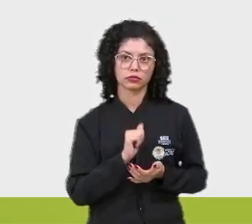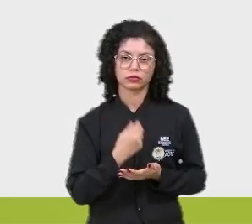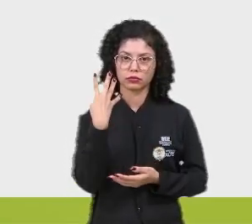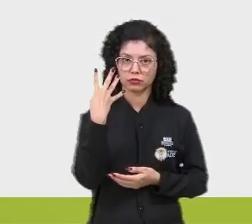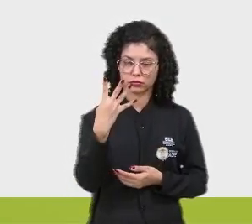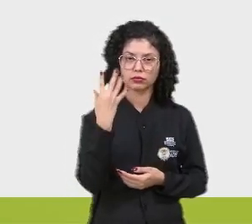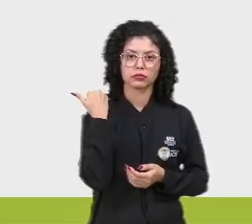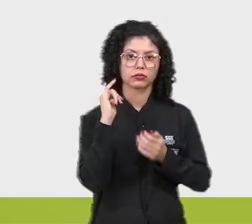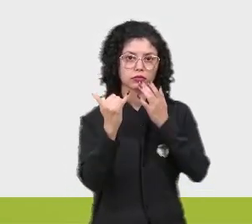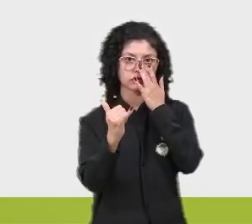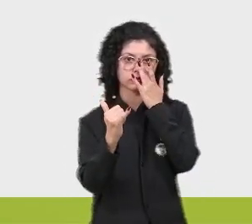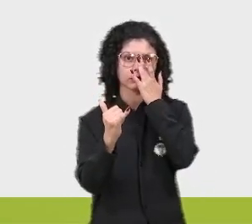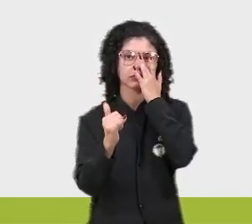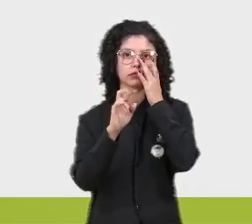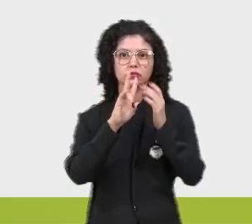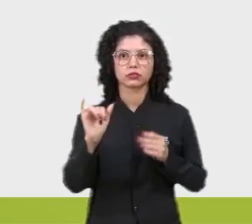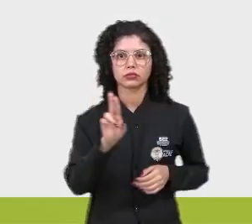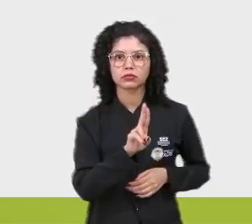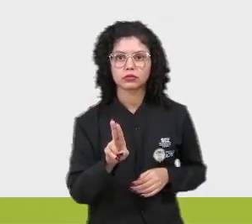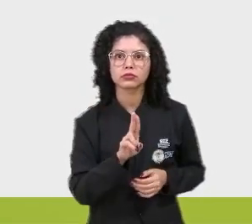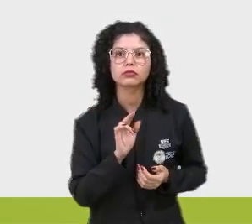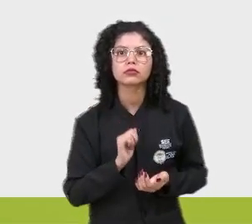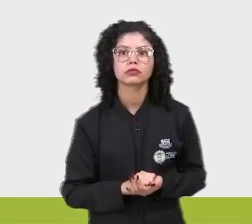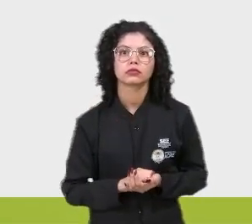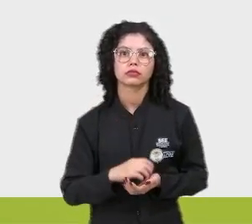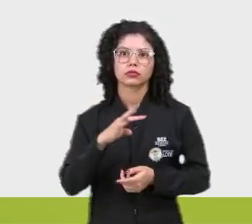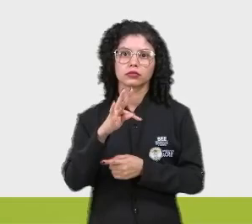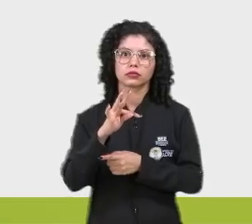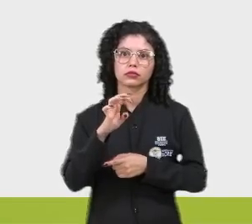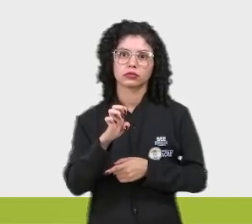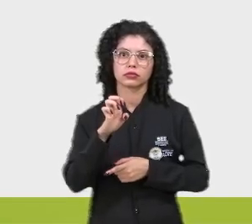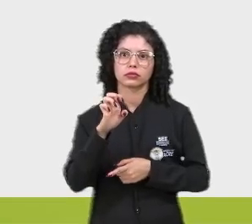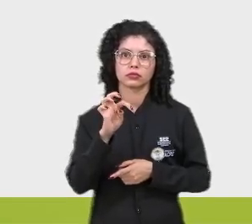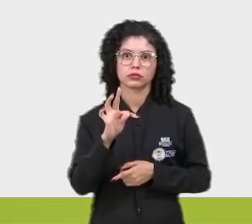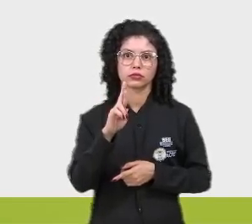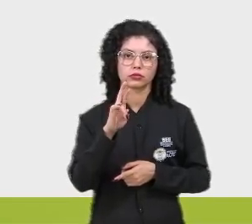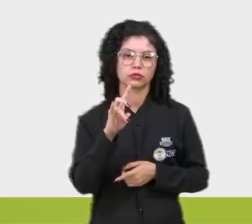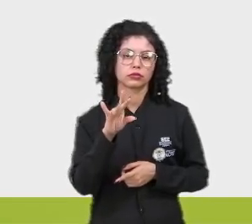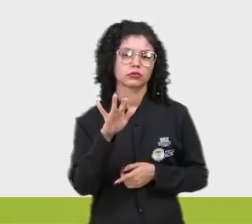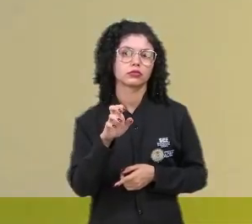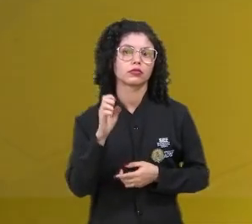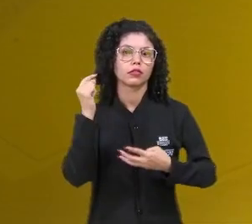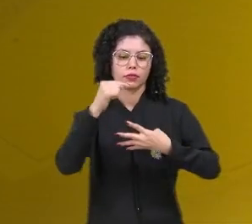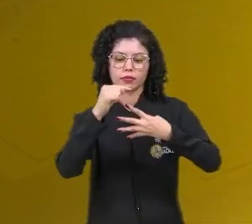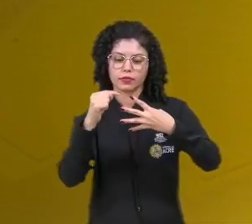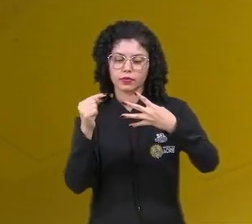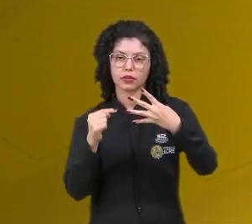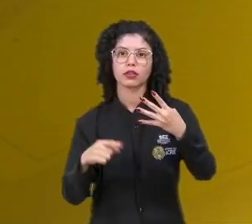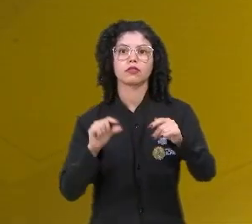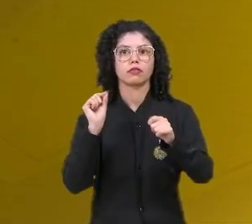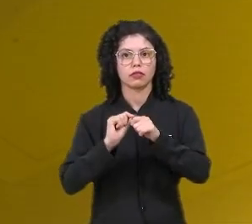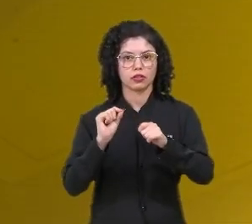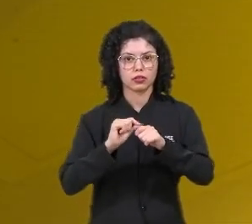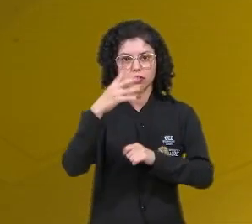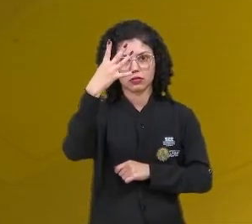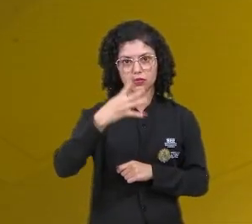4 elétrons, ele vai ser chamado de tetravalente. O que é isso? mais uma